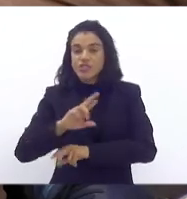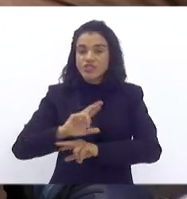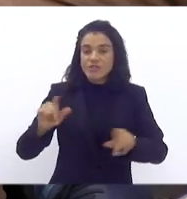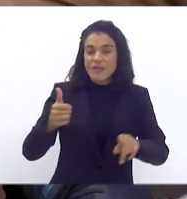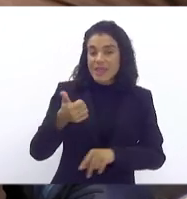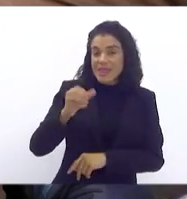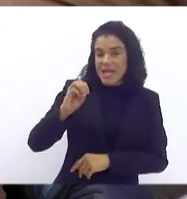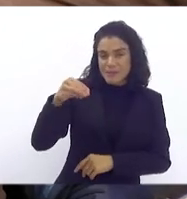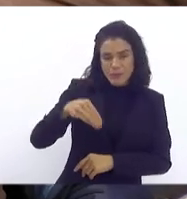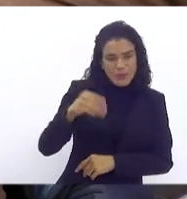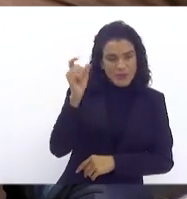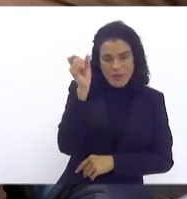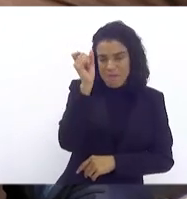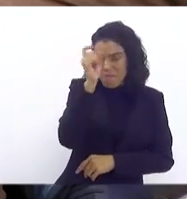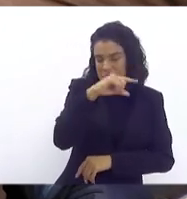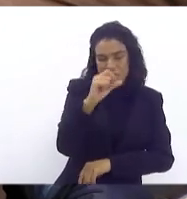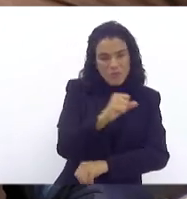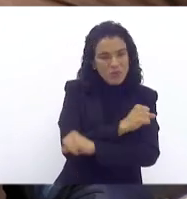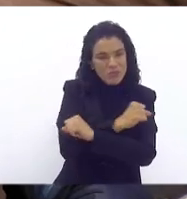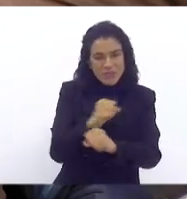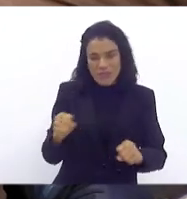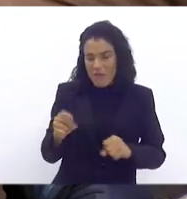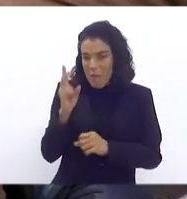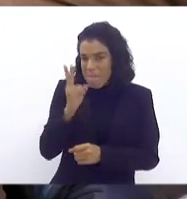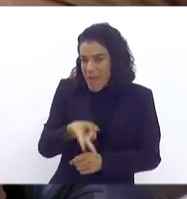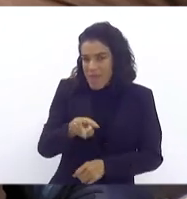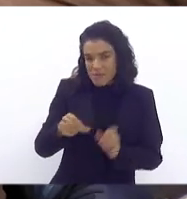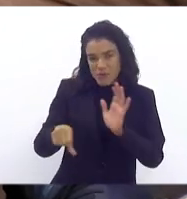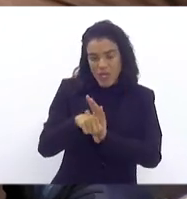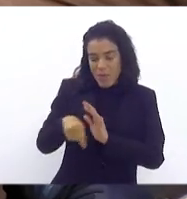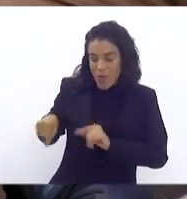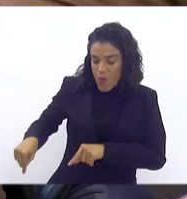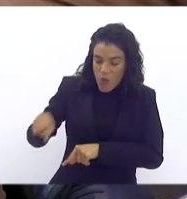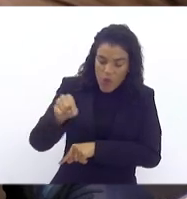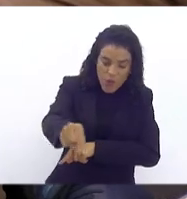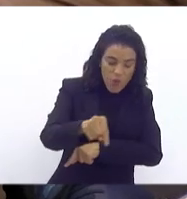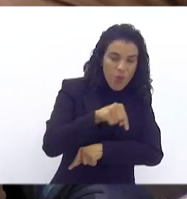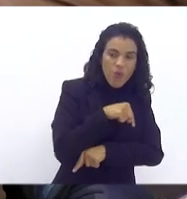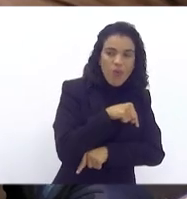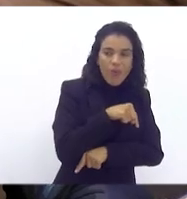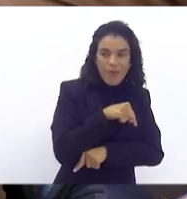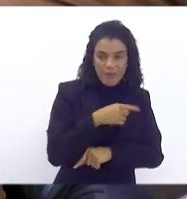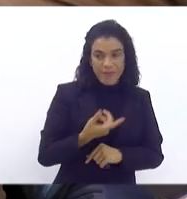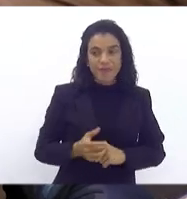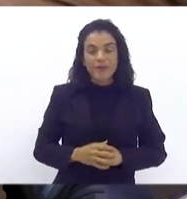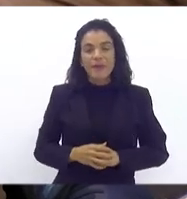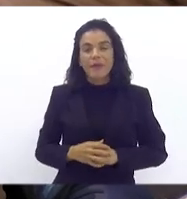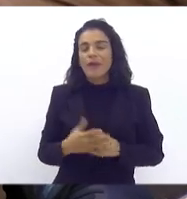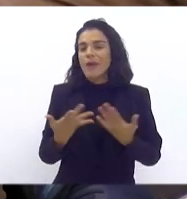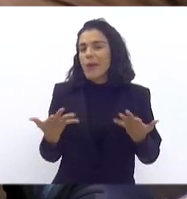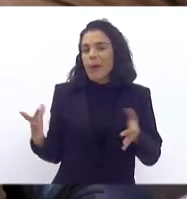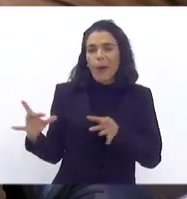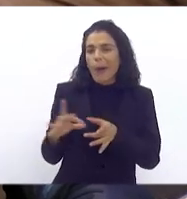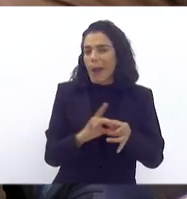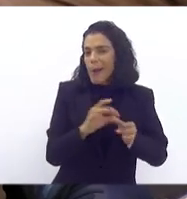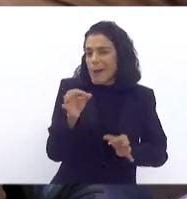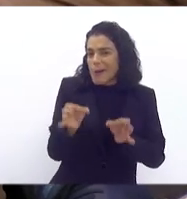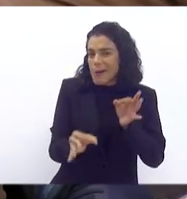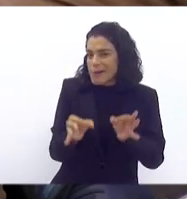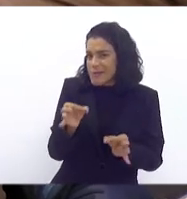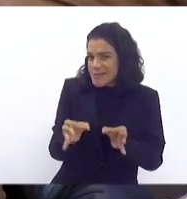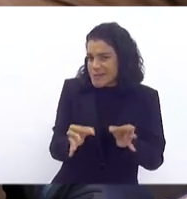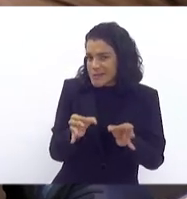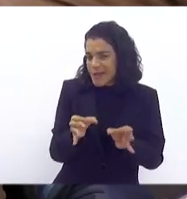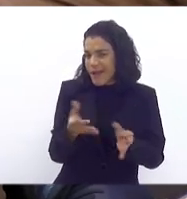e que seria impossível ele cometer os três crimes ali ao mesmo tempo e a qual é a lógica da Justiça a